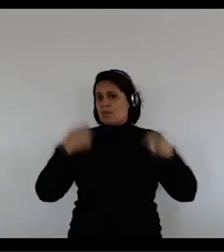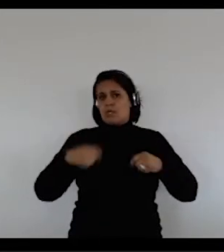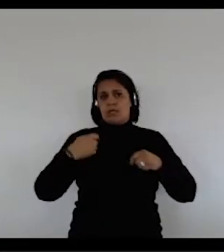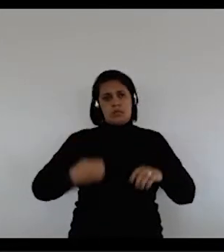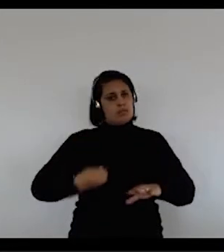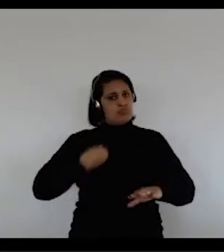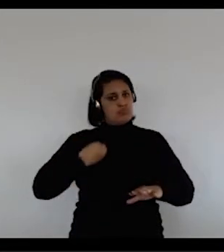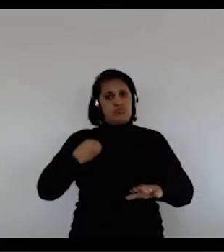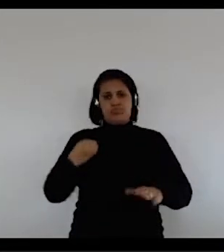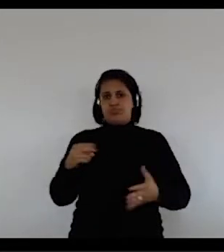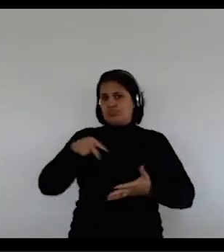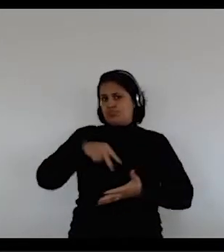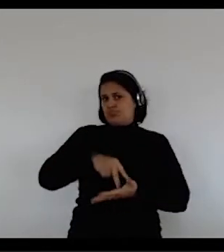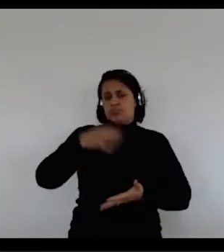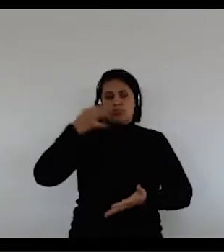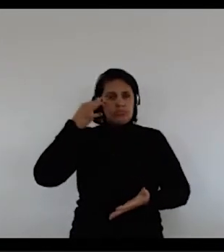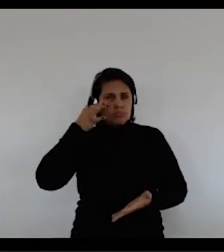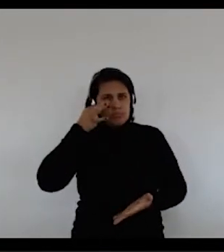o acusado